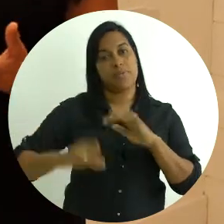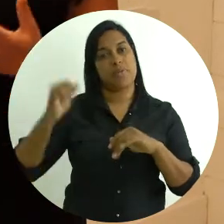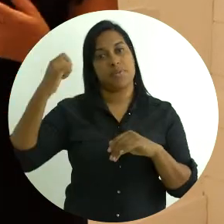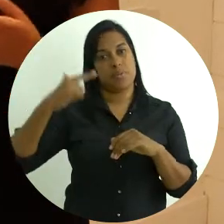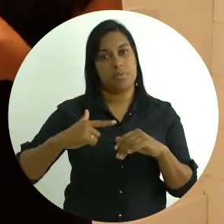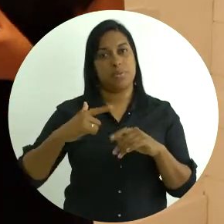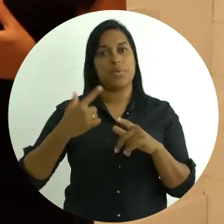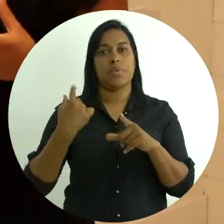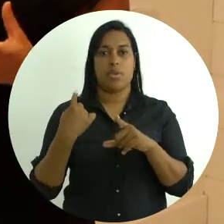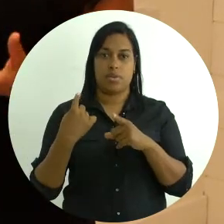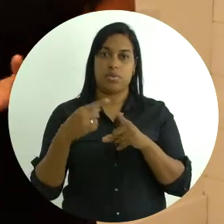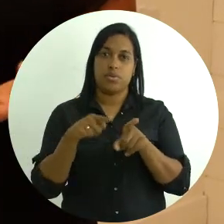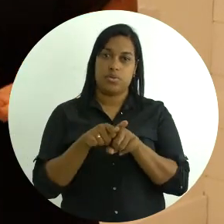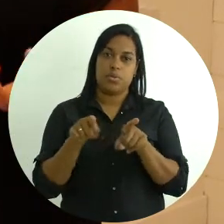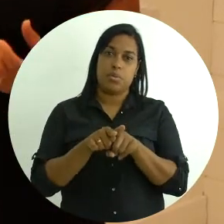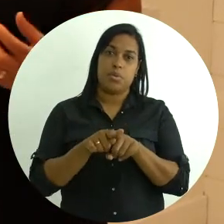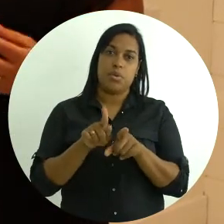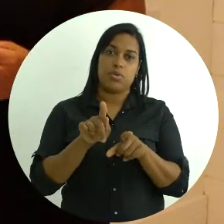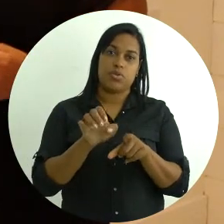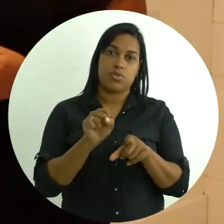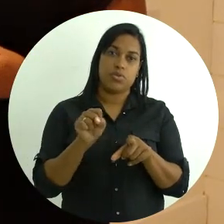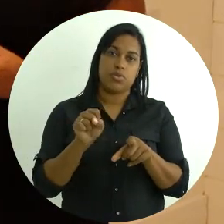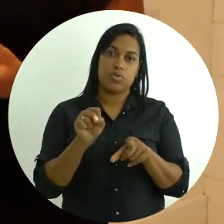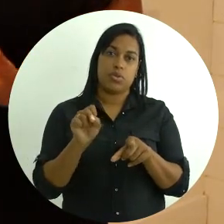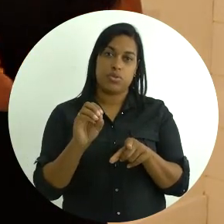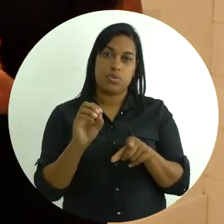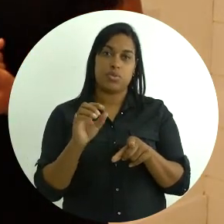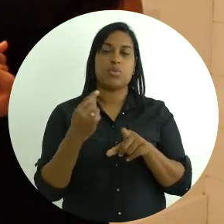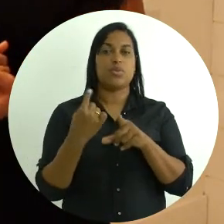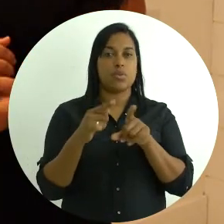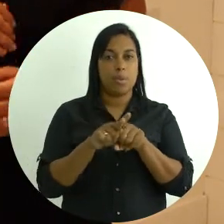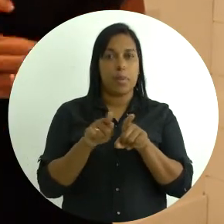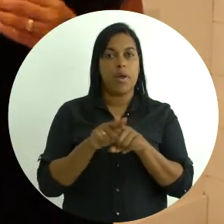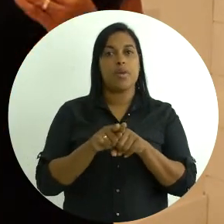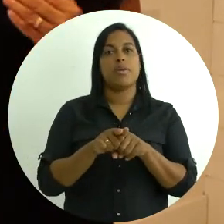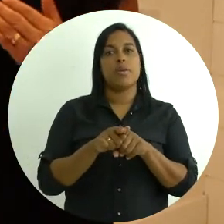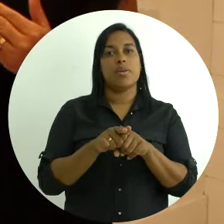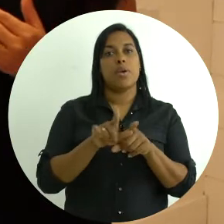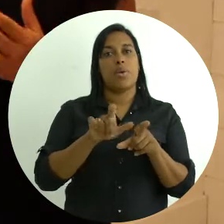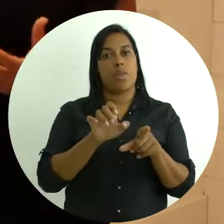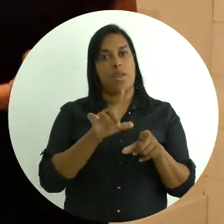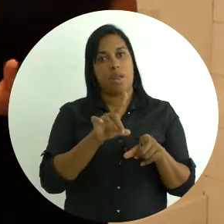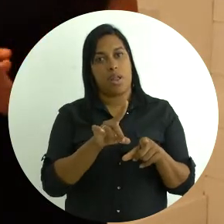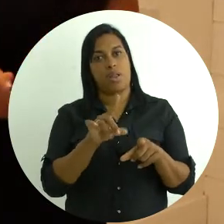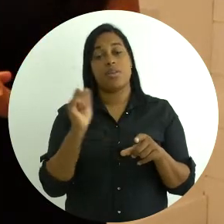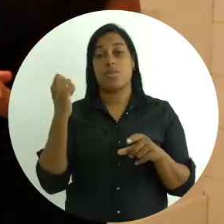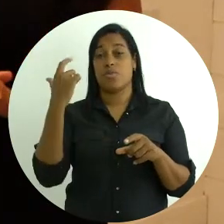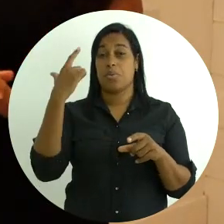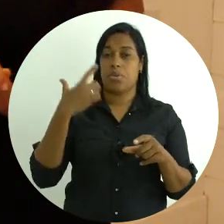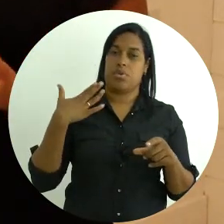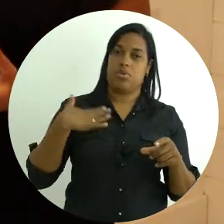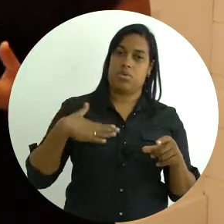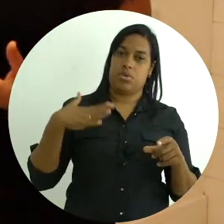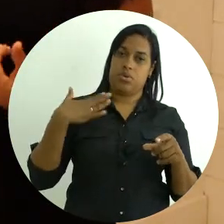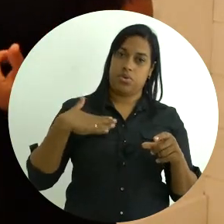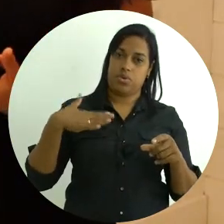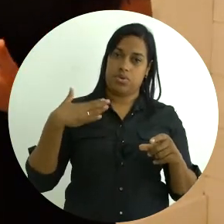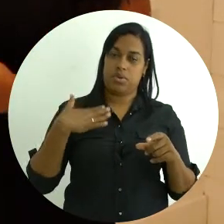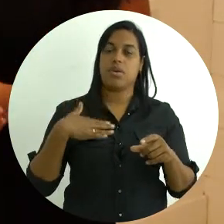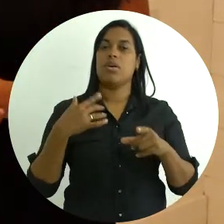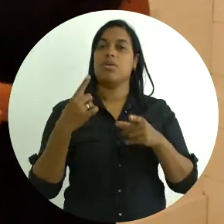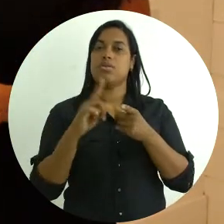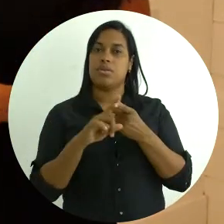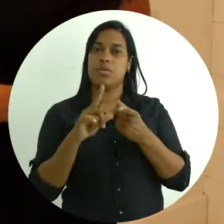iluminados, quanto o recorte mesmo no gesso, iluminado com as fitas de LED, que traz essa iluminação super aconchegante, de forma a